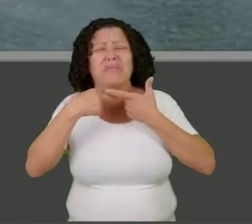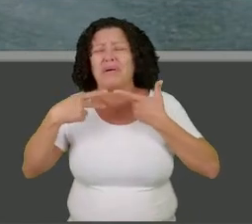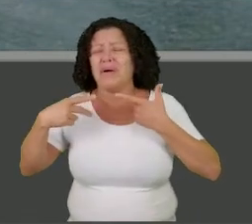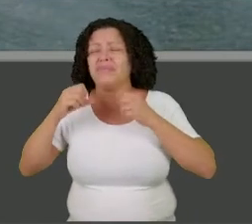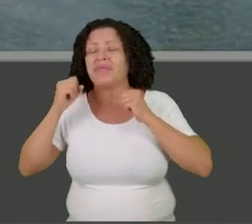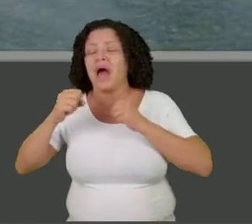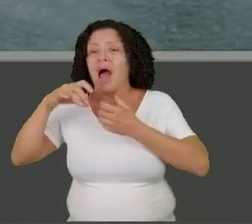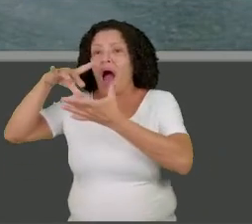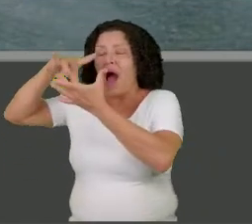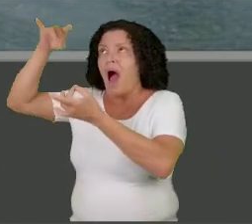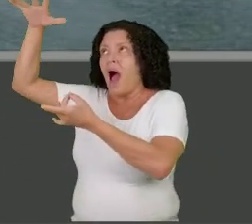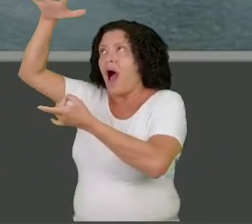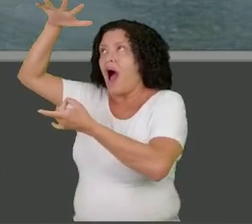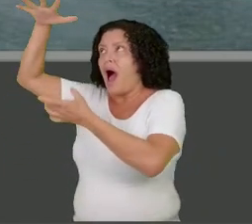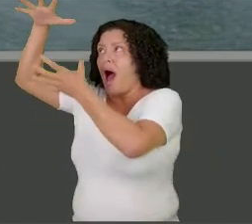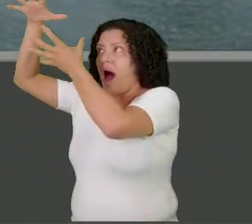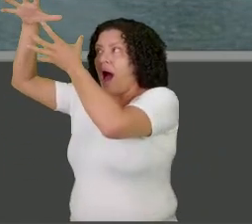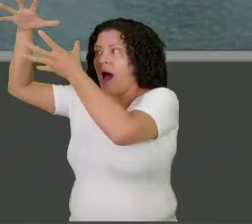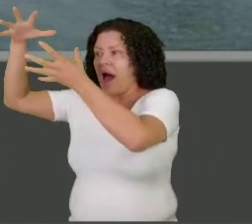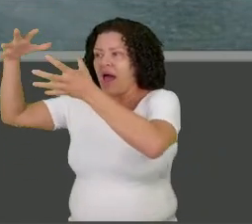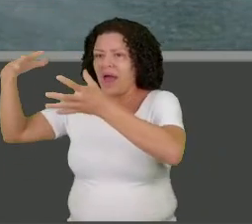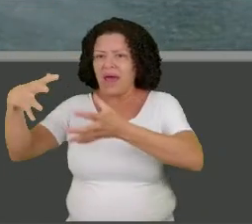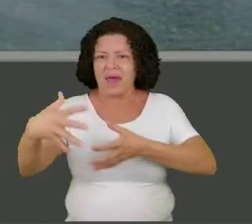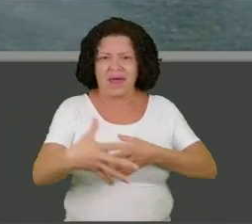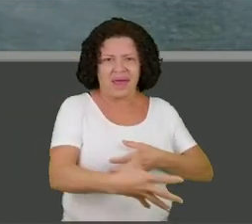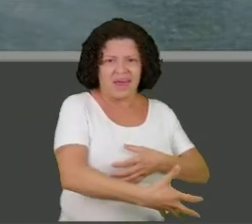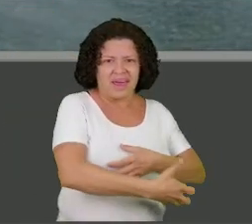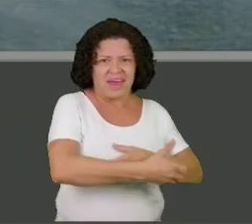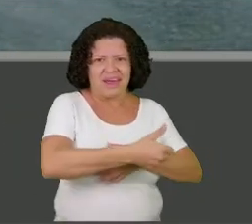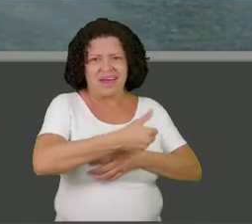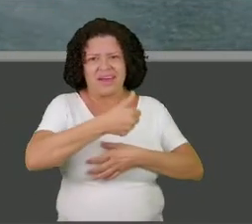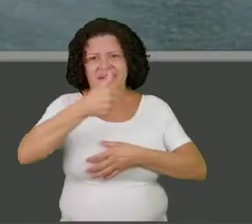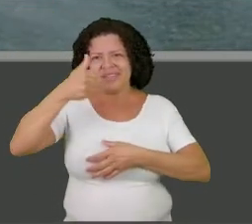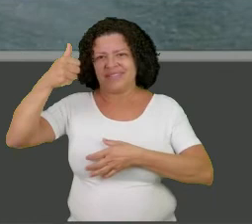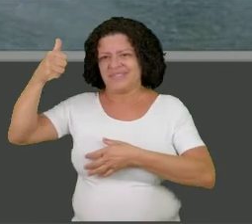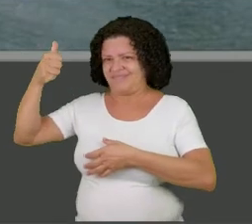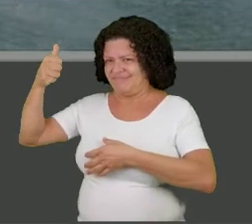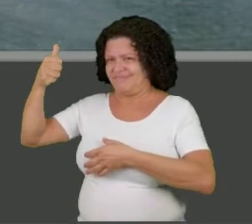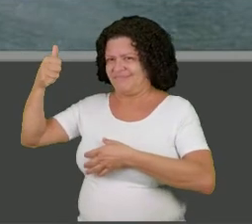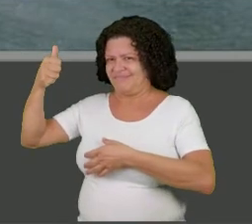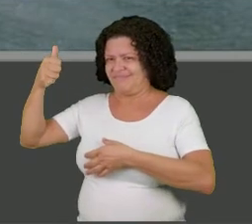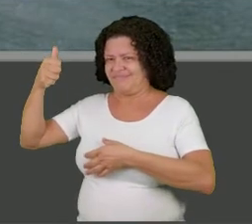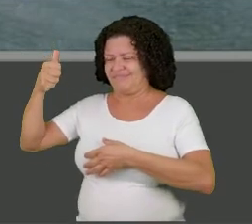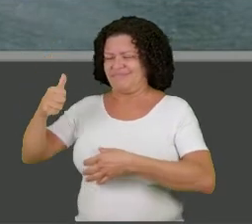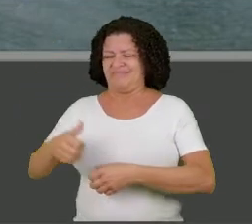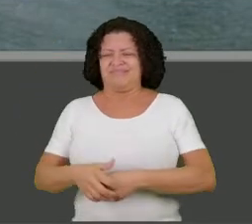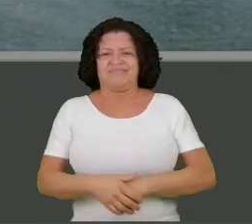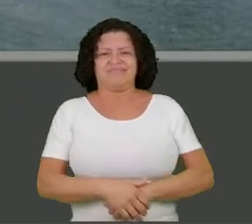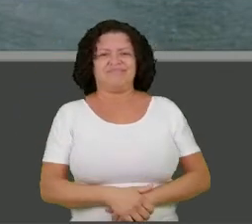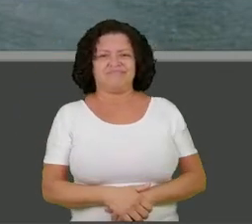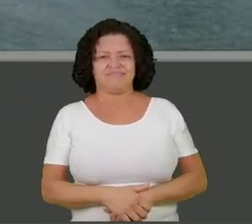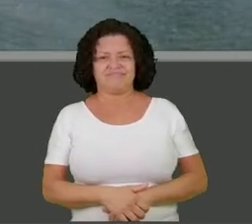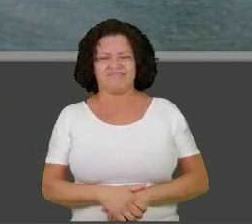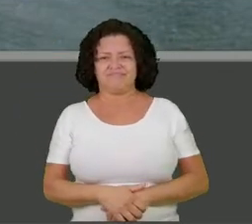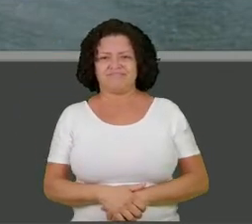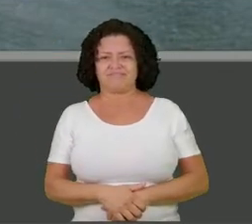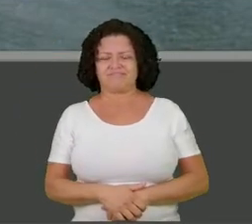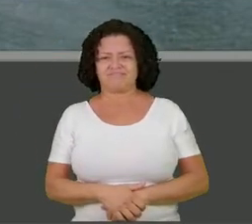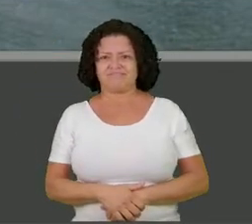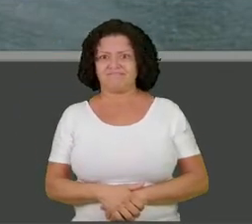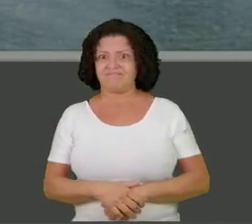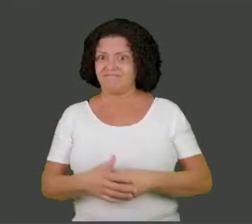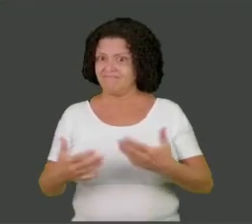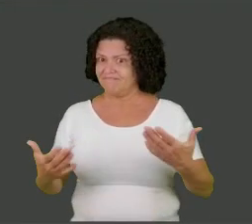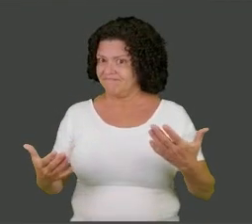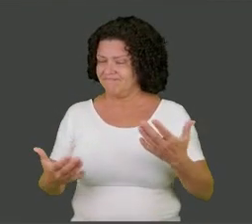estava encarnado, é que a espiritualidade pôde enviar um grupo para socorrê-lo e tirá-lo daquele local.